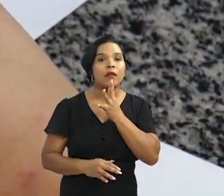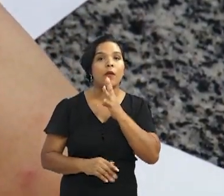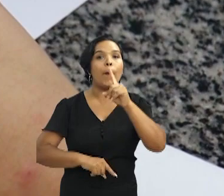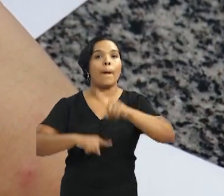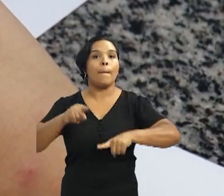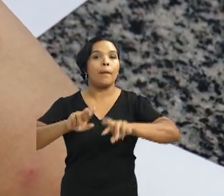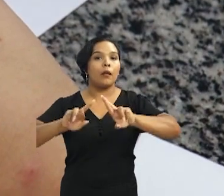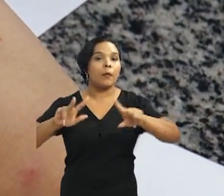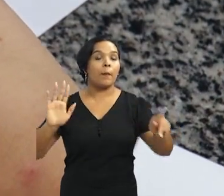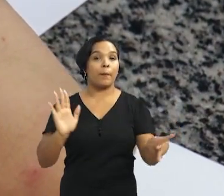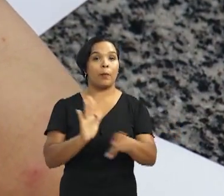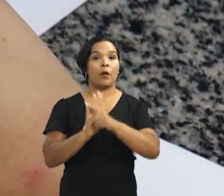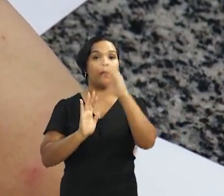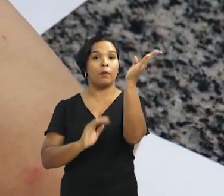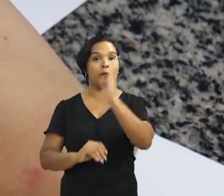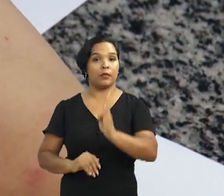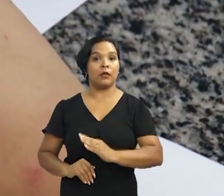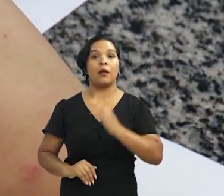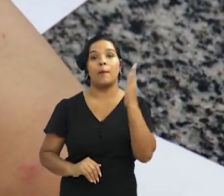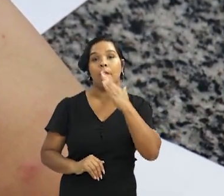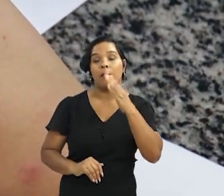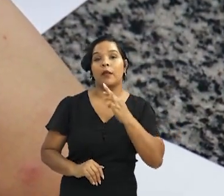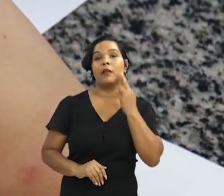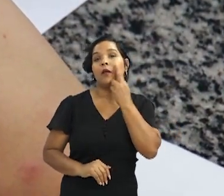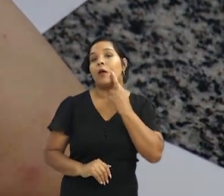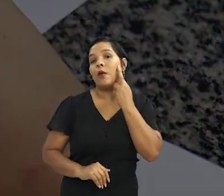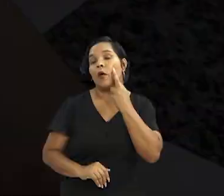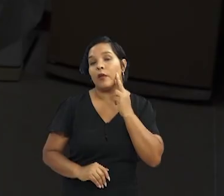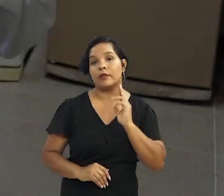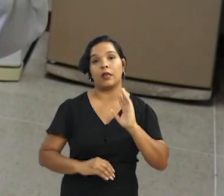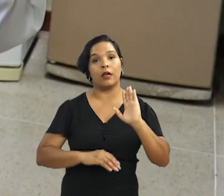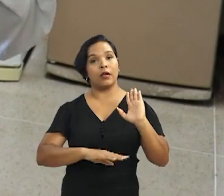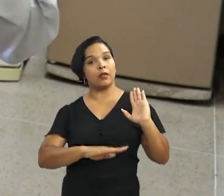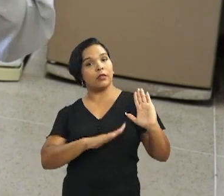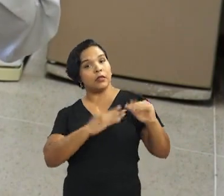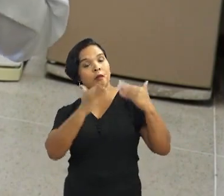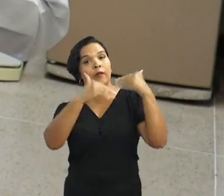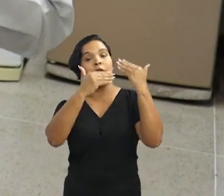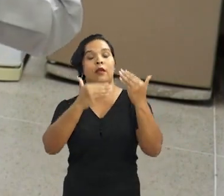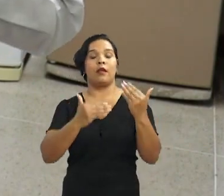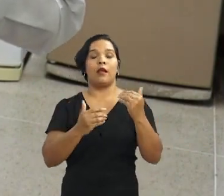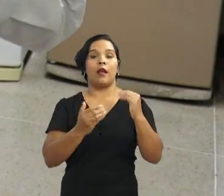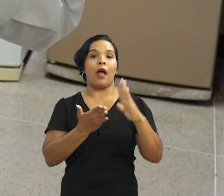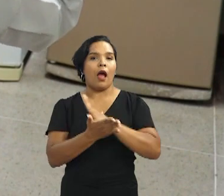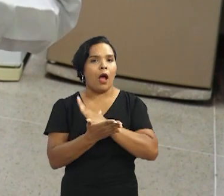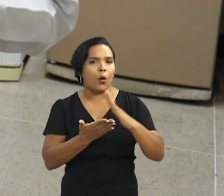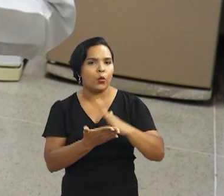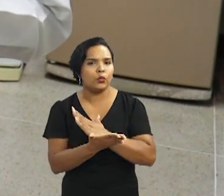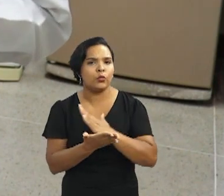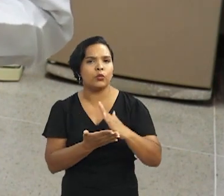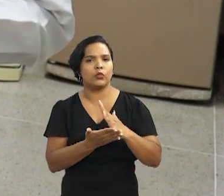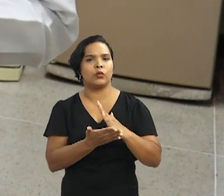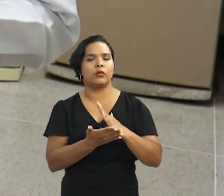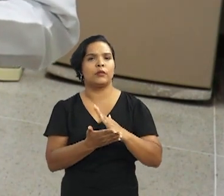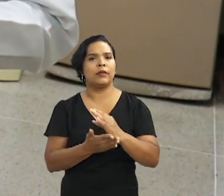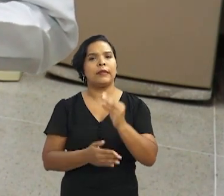um produto que é nativo brasileiro, que é a pimenta rosa, desenvolver alguns